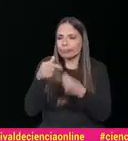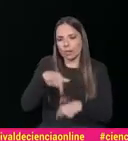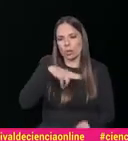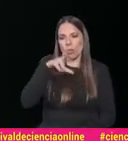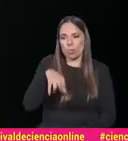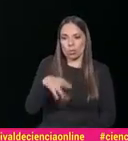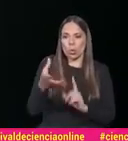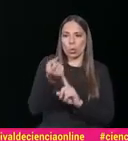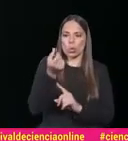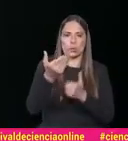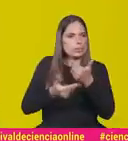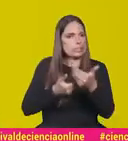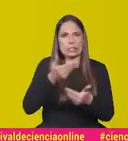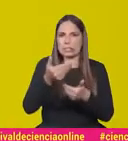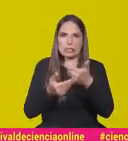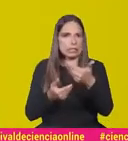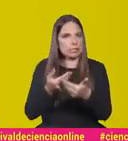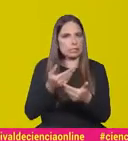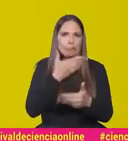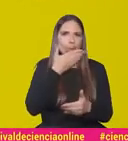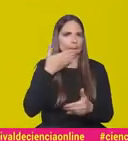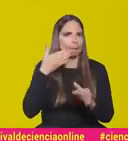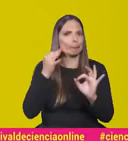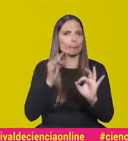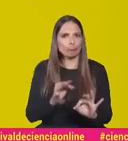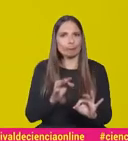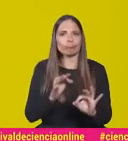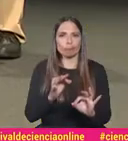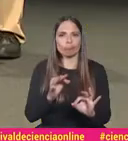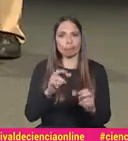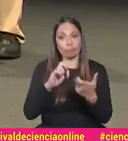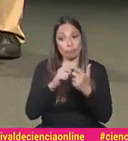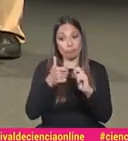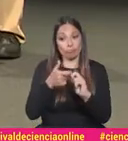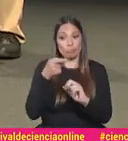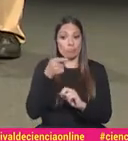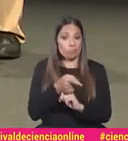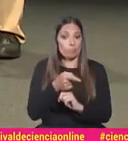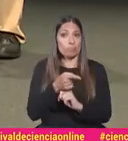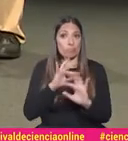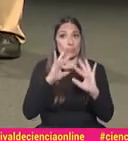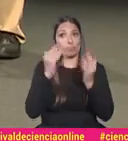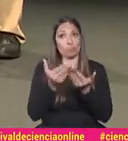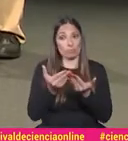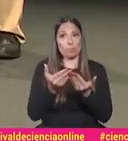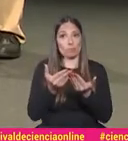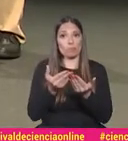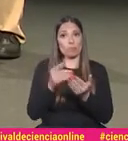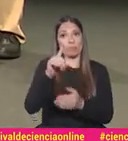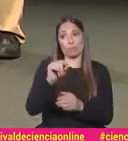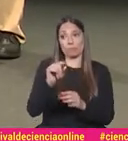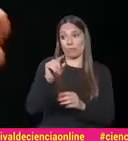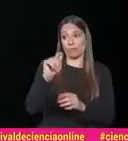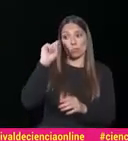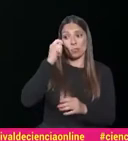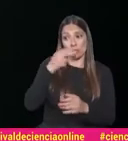nós conseguirmos lidar de uma maneira mais eficaz a este problema global, mas que nos está a